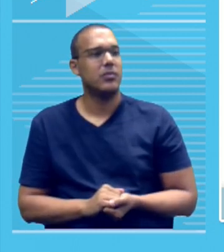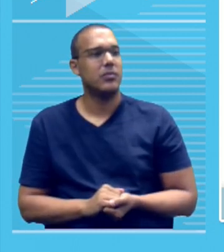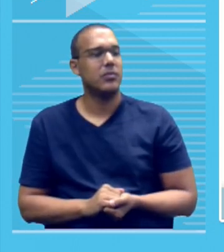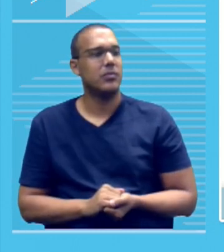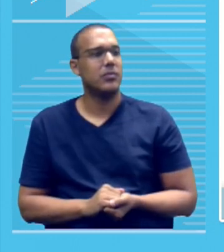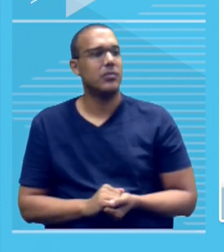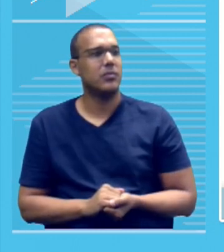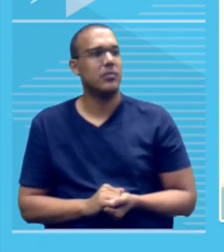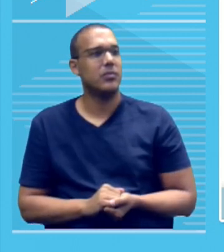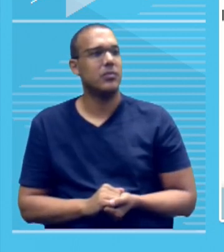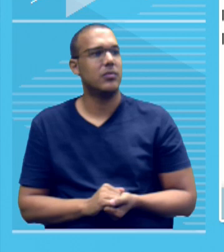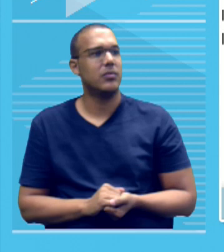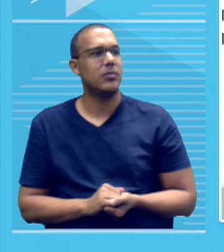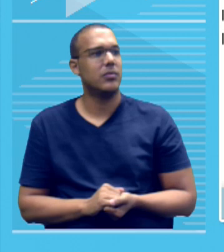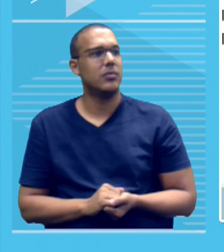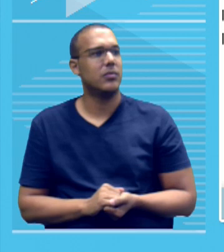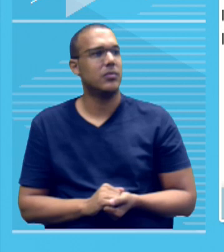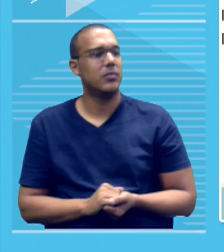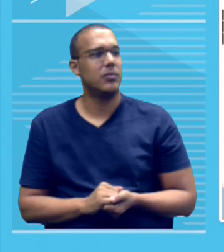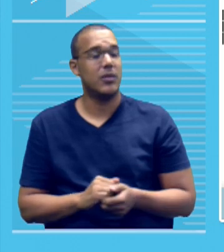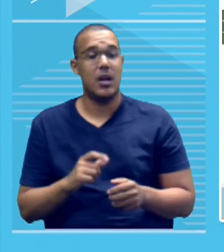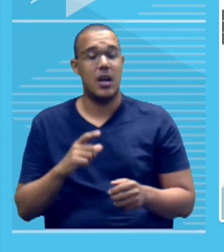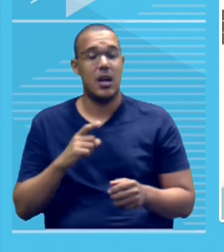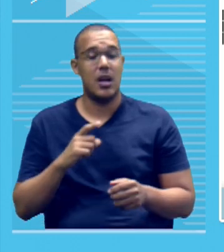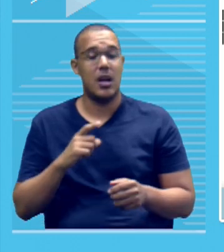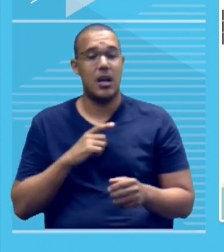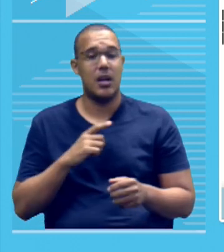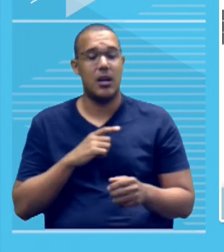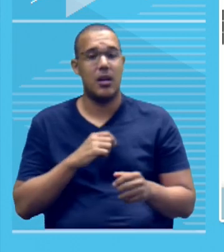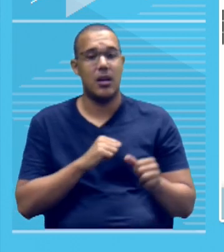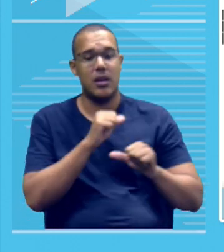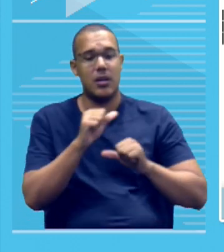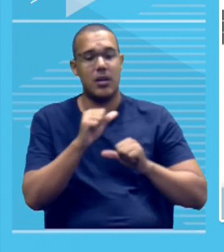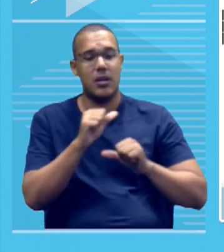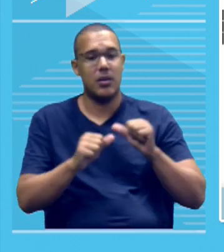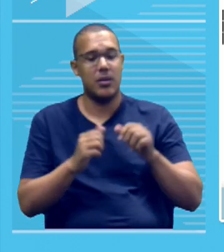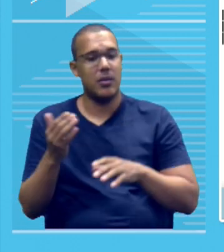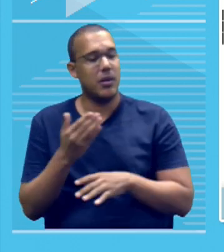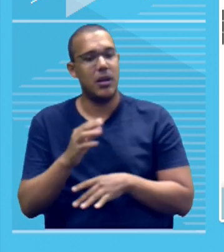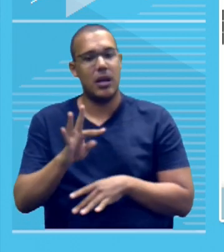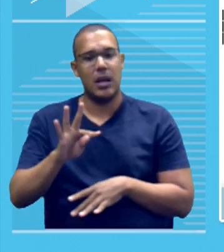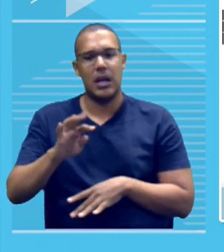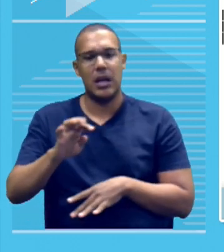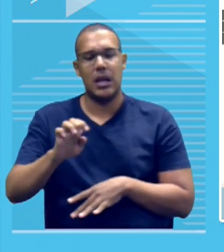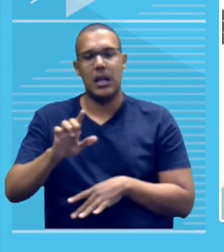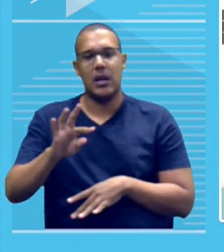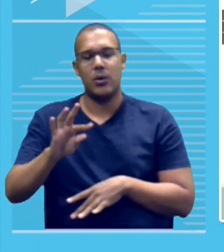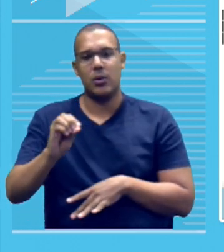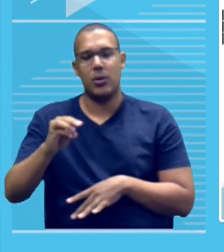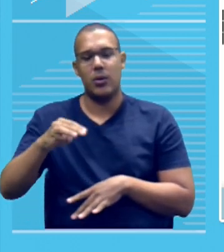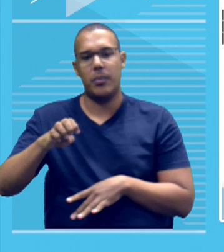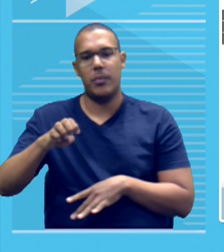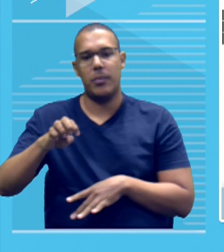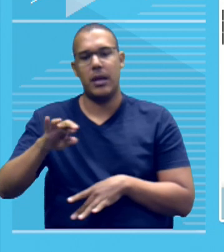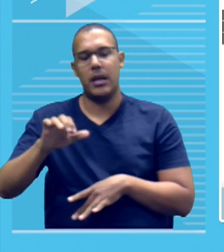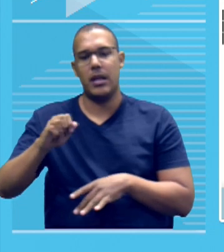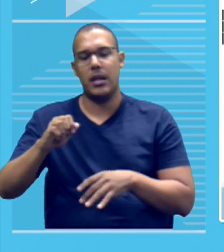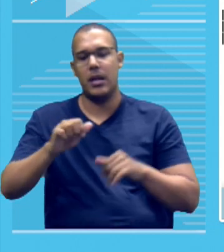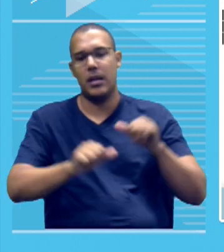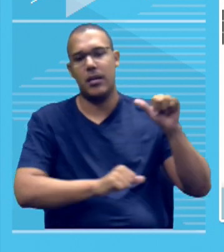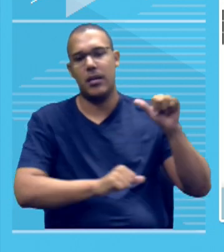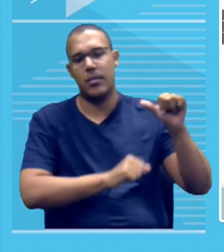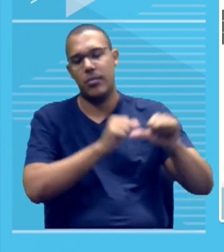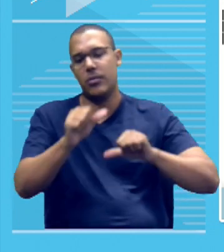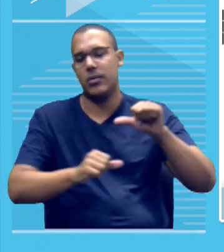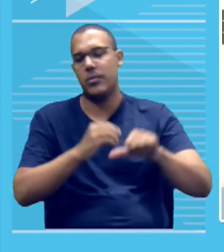instável. Aí esse enol sofre a chamada tautomeria, ó, e se transforma numa acetona. Certo?